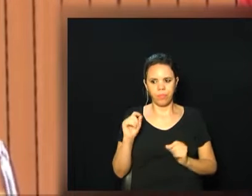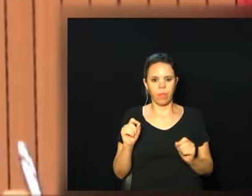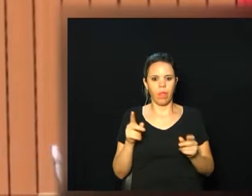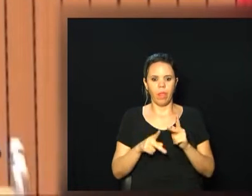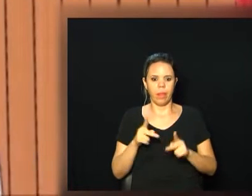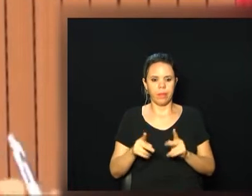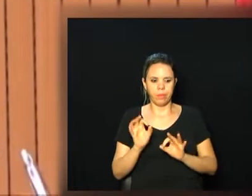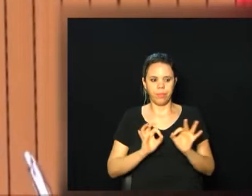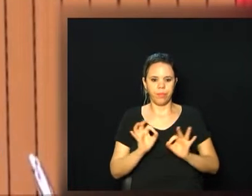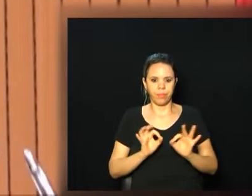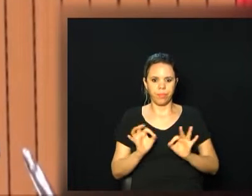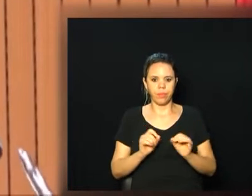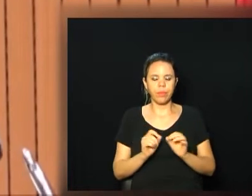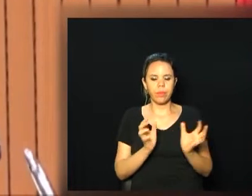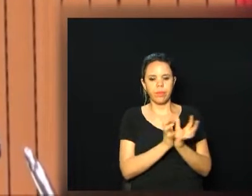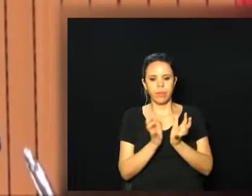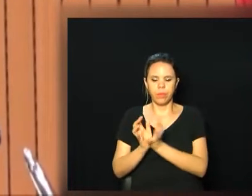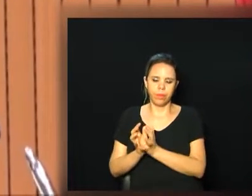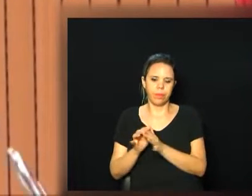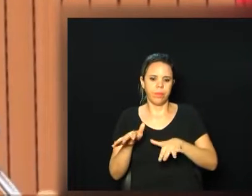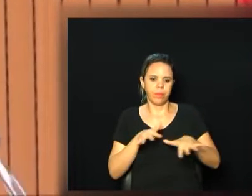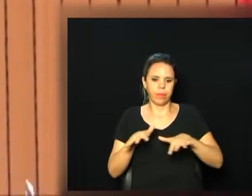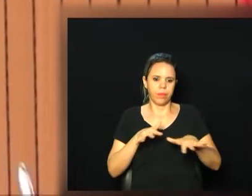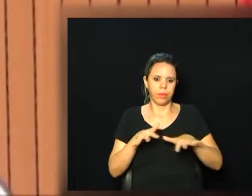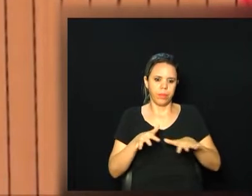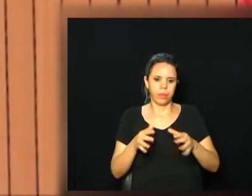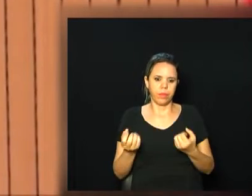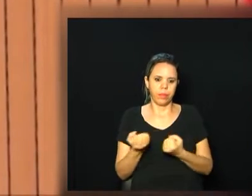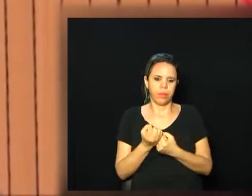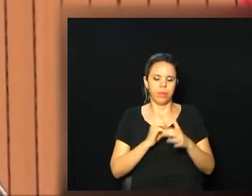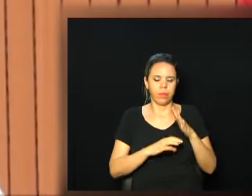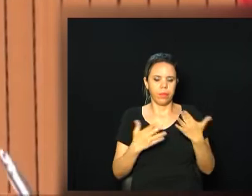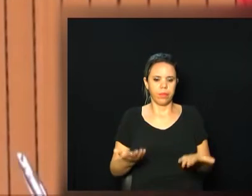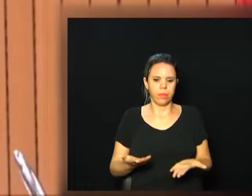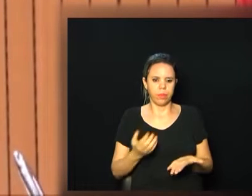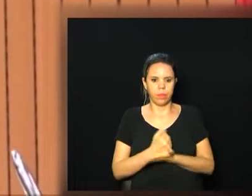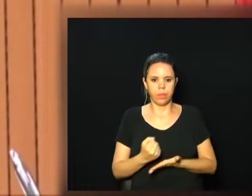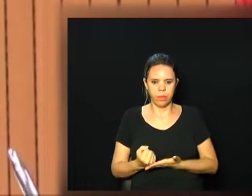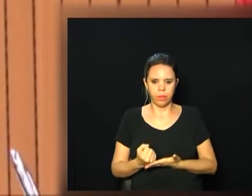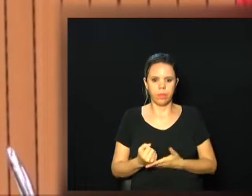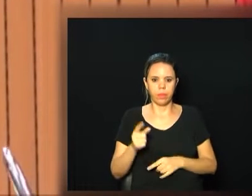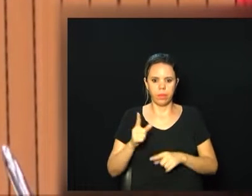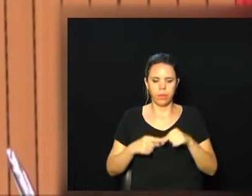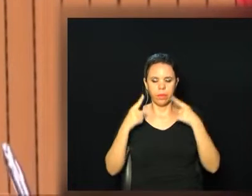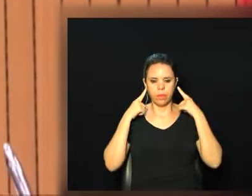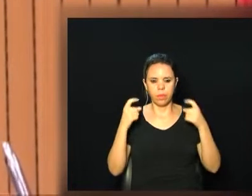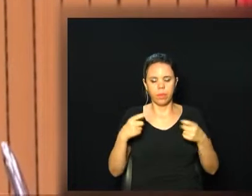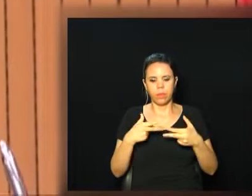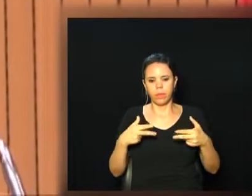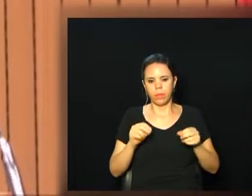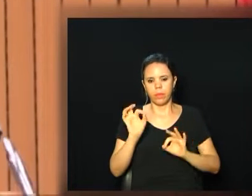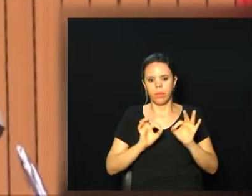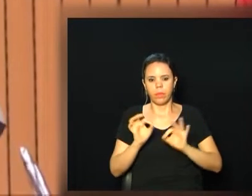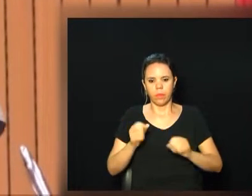as pessoas se organizam para fazer um bloco e mobilizam um patrocinador, contratam um equipamento de som e etc.,